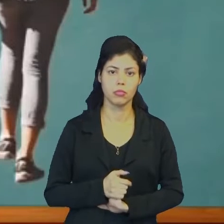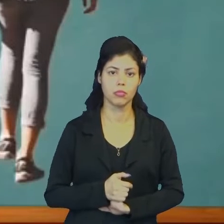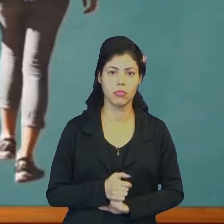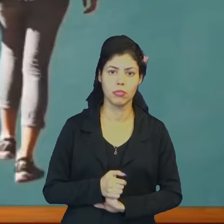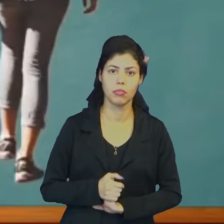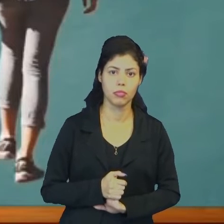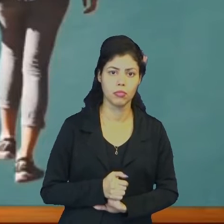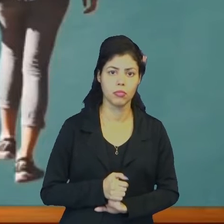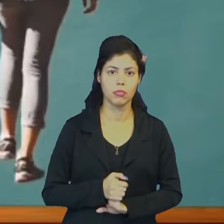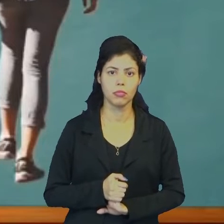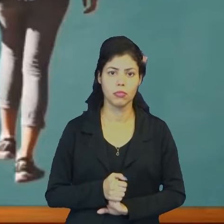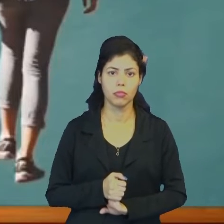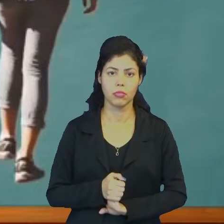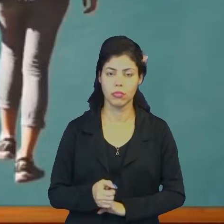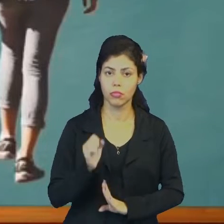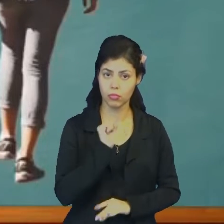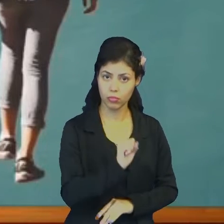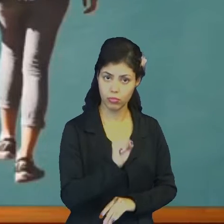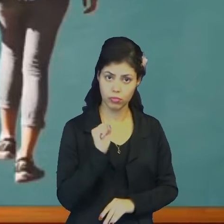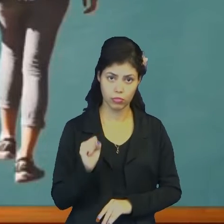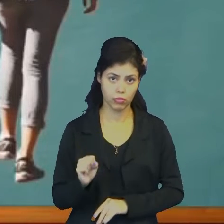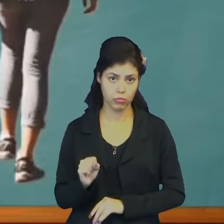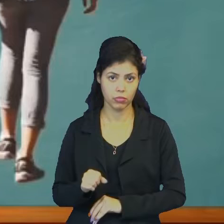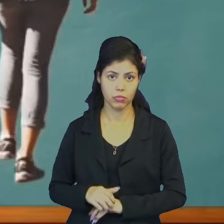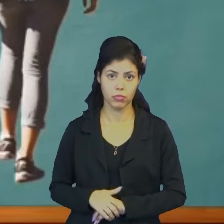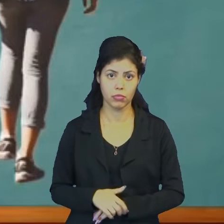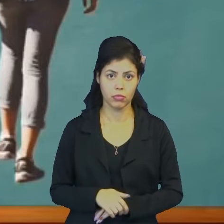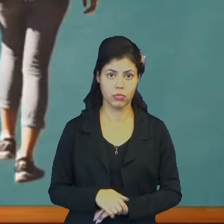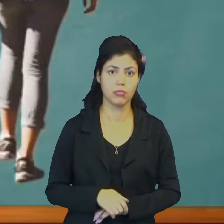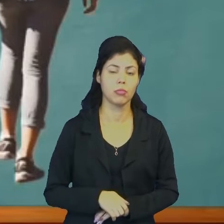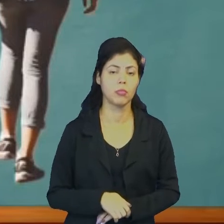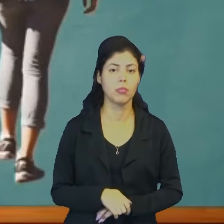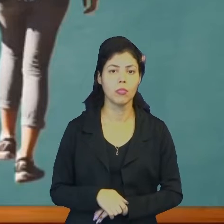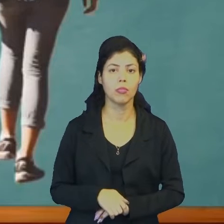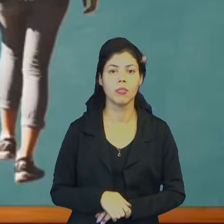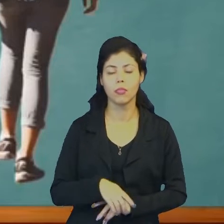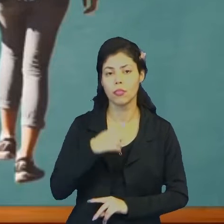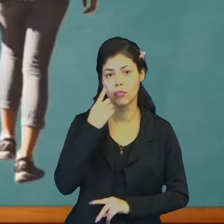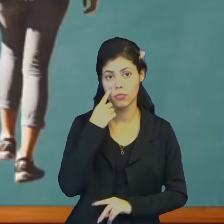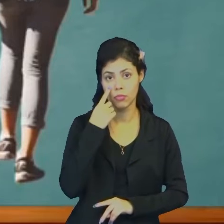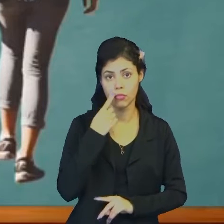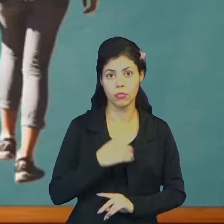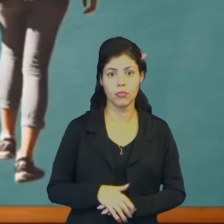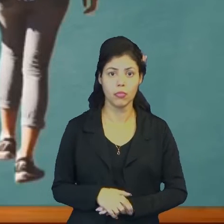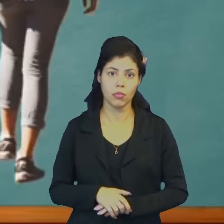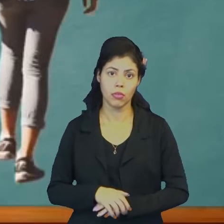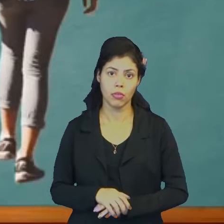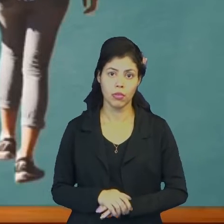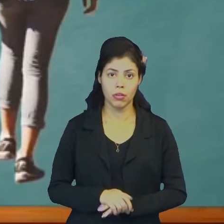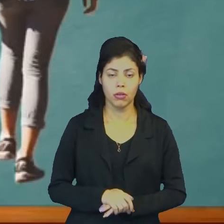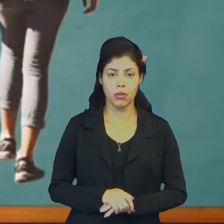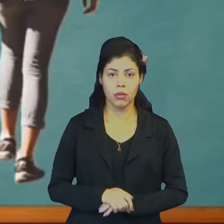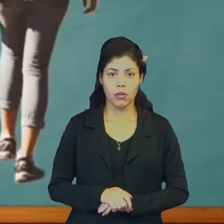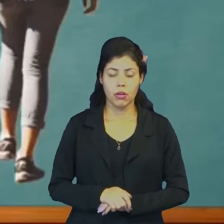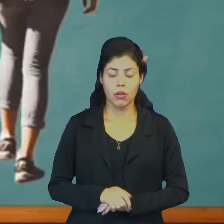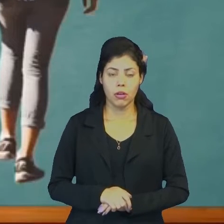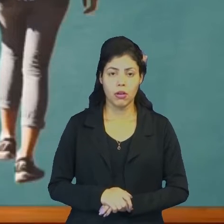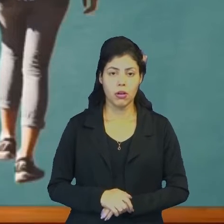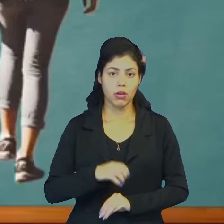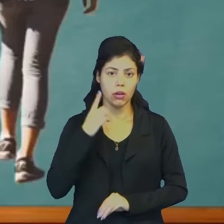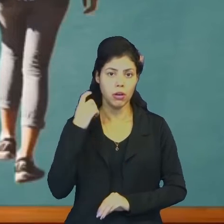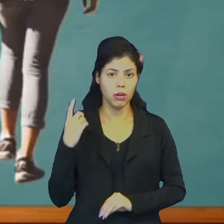vou usar dois S's. Uma vogal, outra vogal, e o som